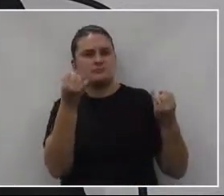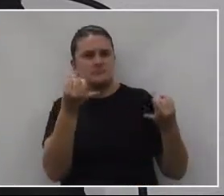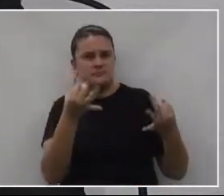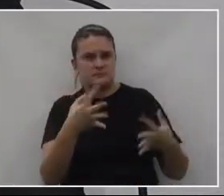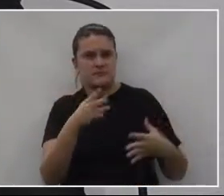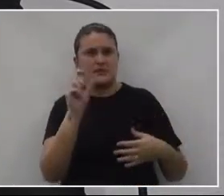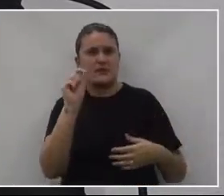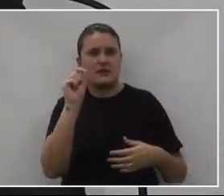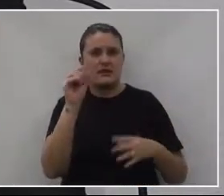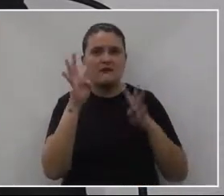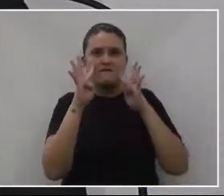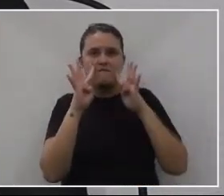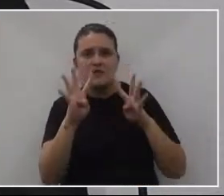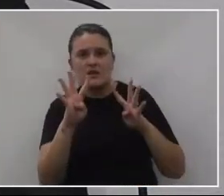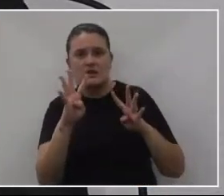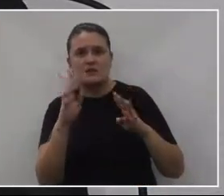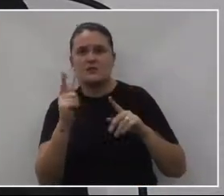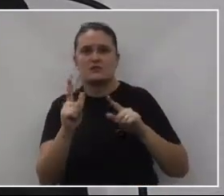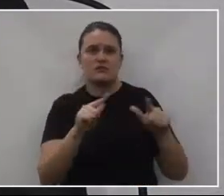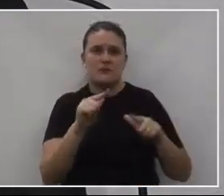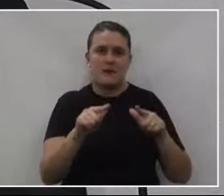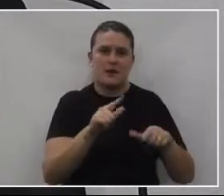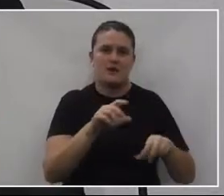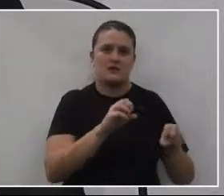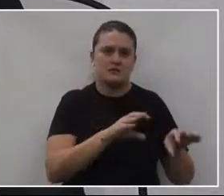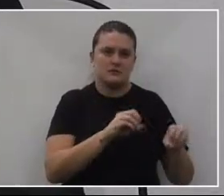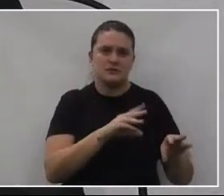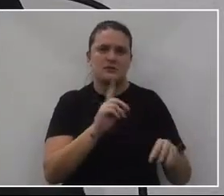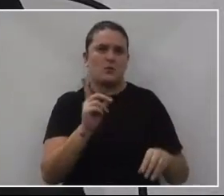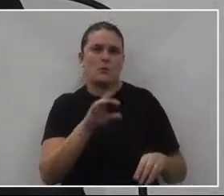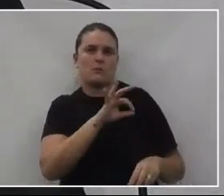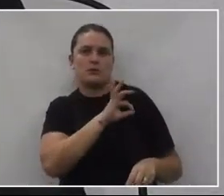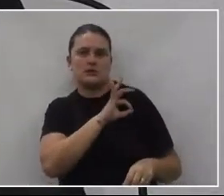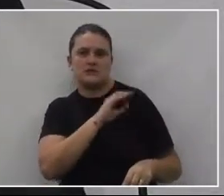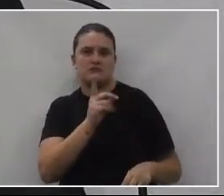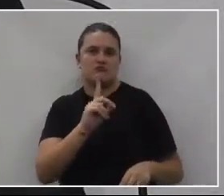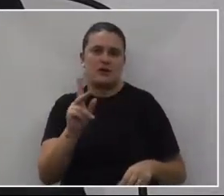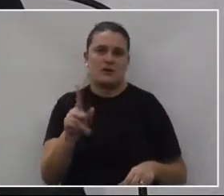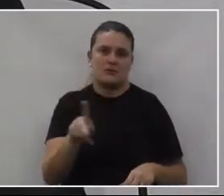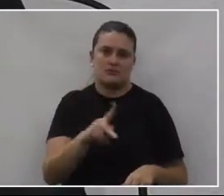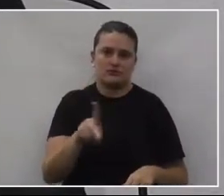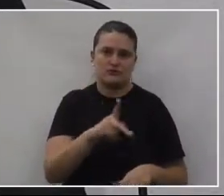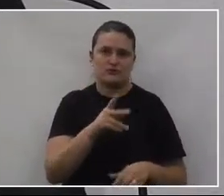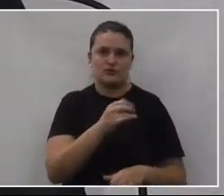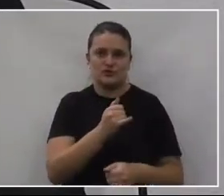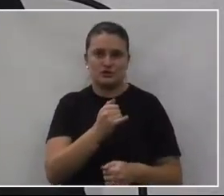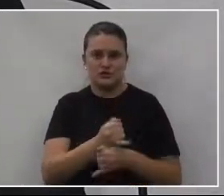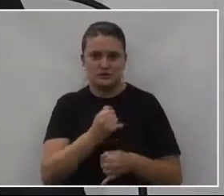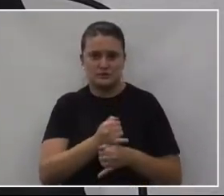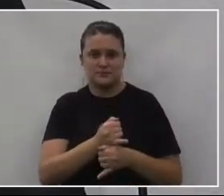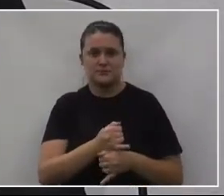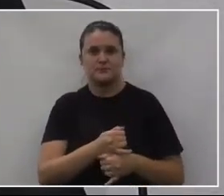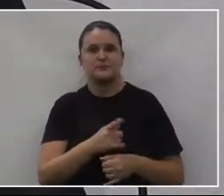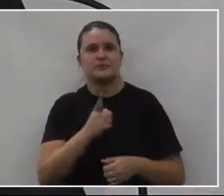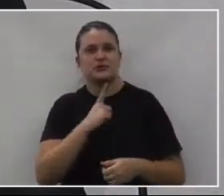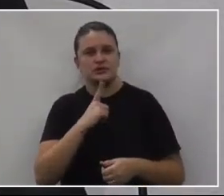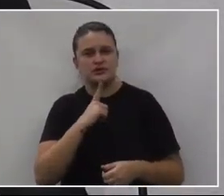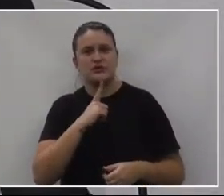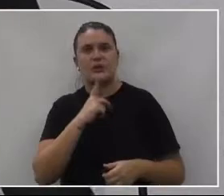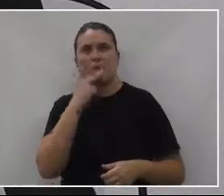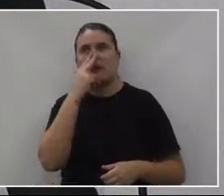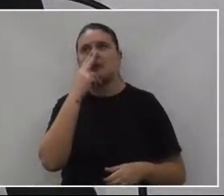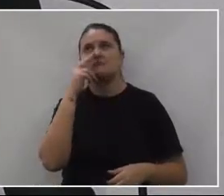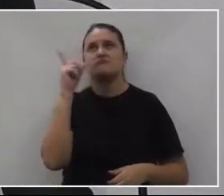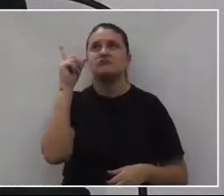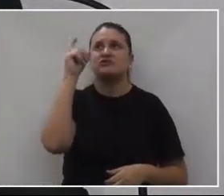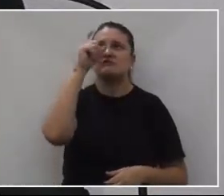nos assiste, que não são da área de educação, patrulha, professor, diretor, né? Nós tínhamos uma dificuldade ao